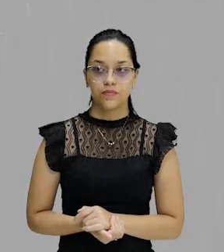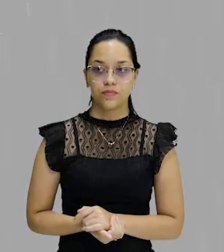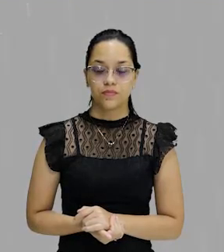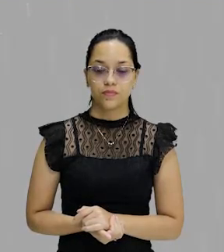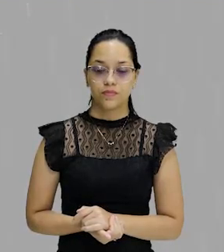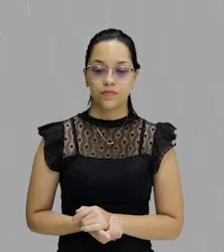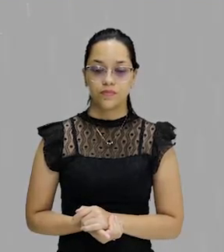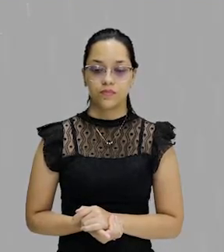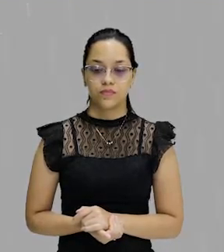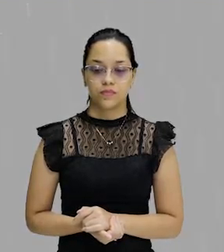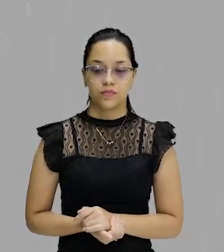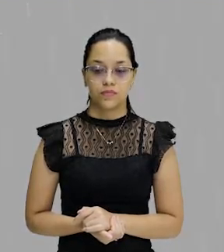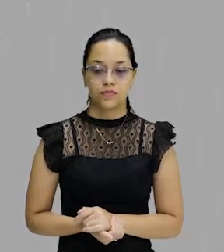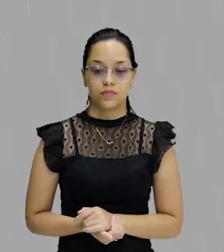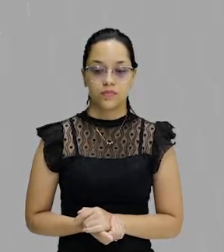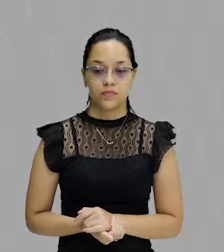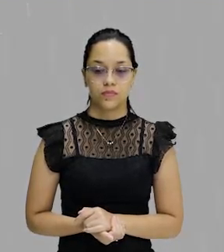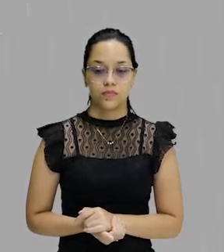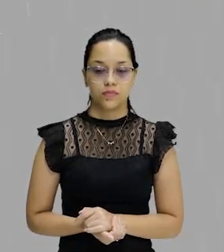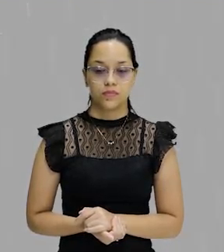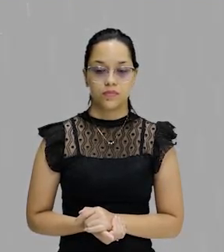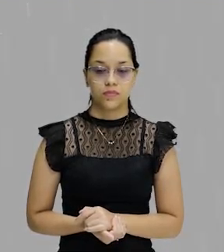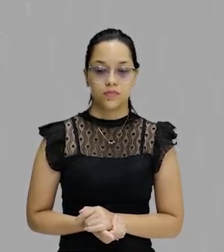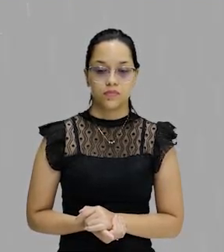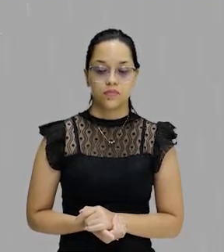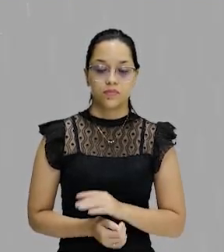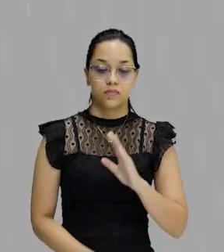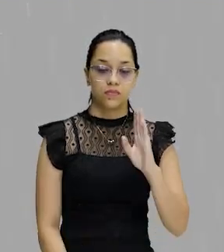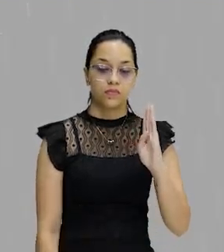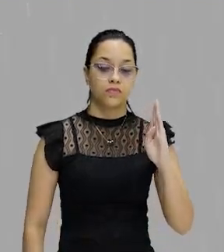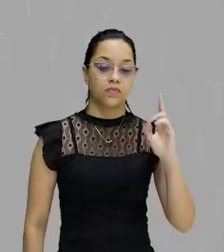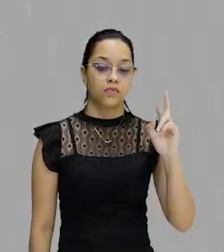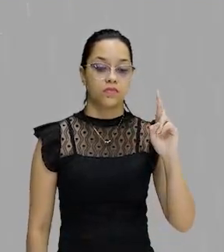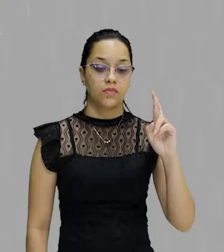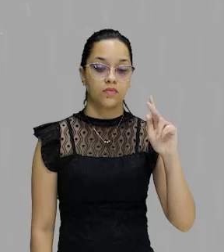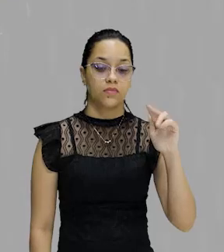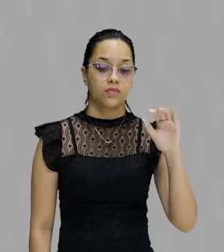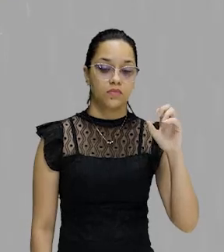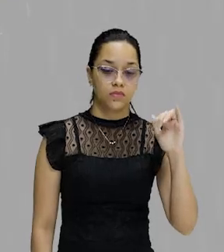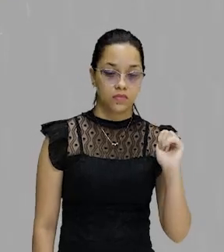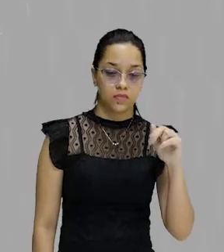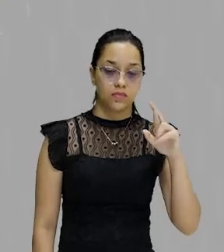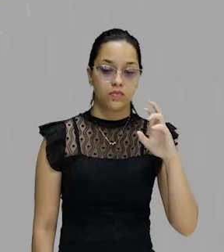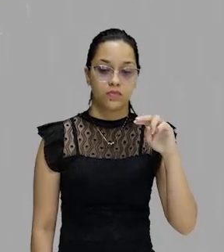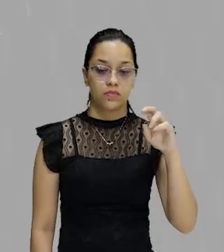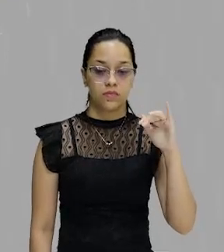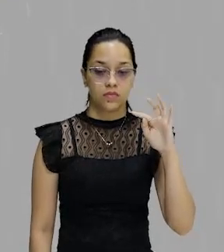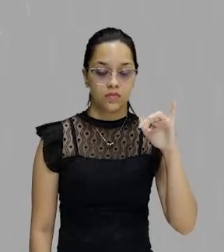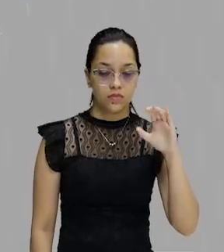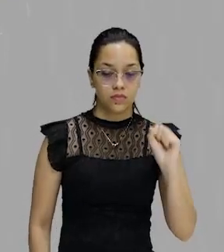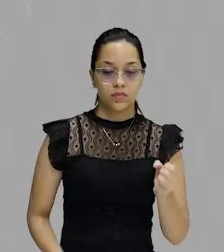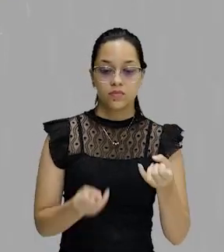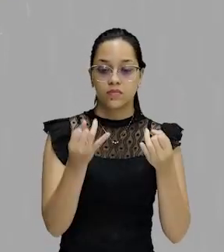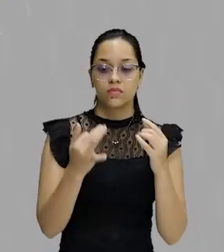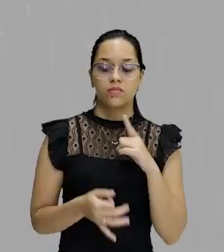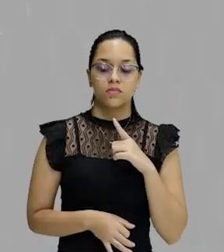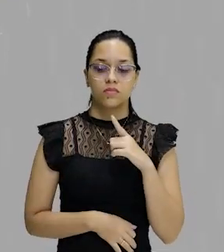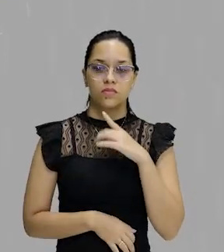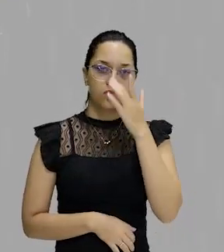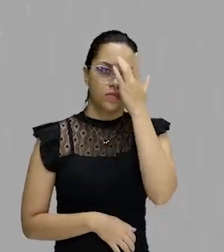burguesia renascentista, e quando se fala aqui de burguesia renascentista, está se falando principalmente dos